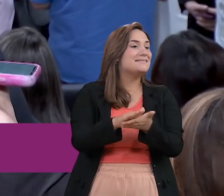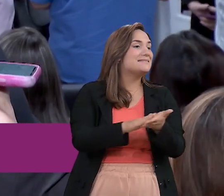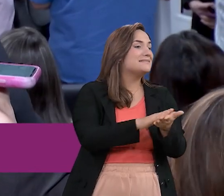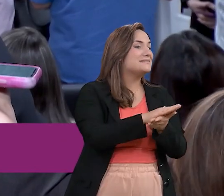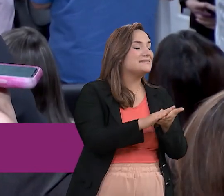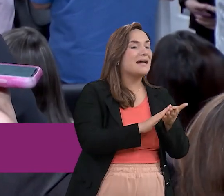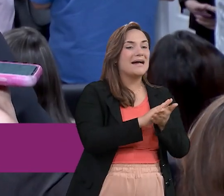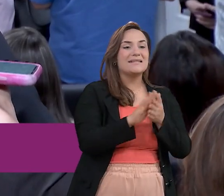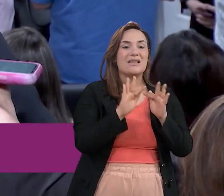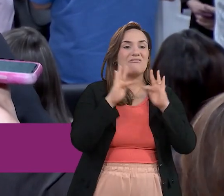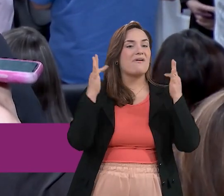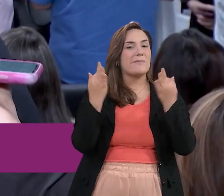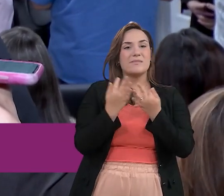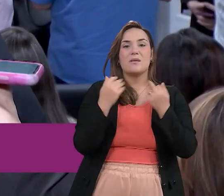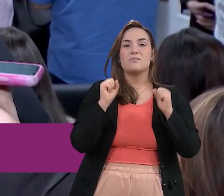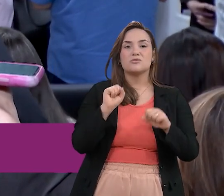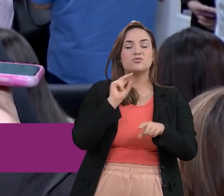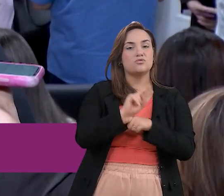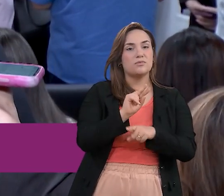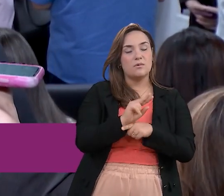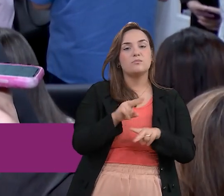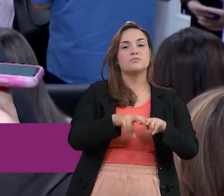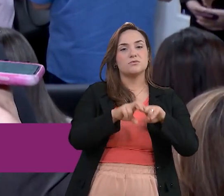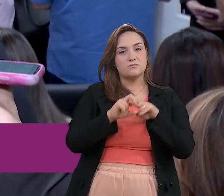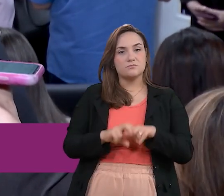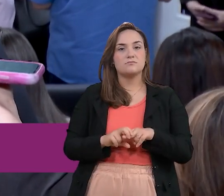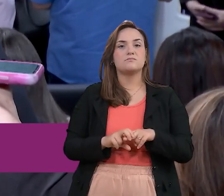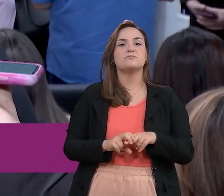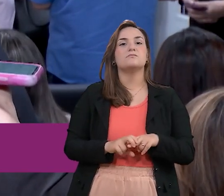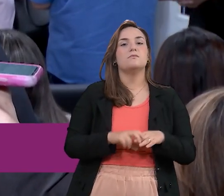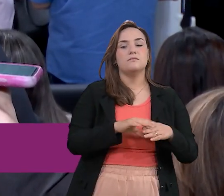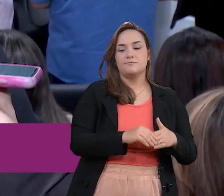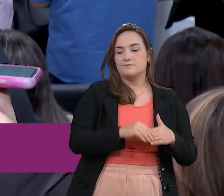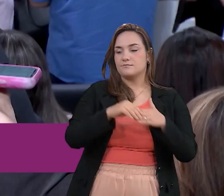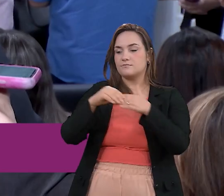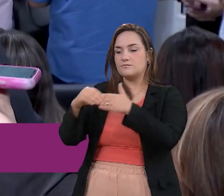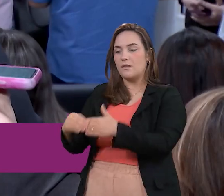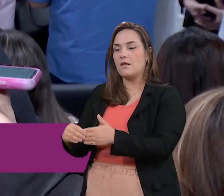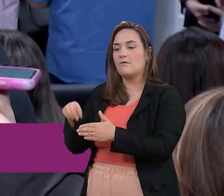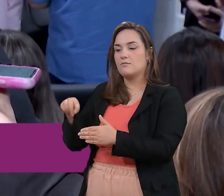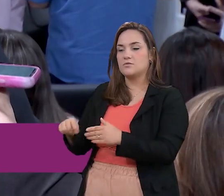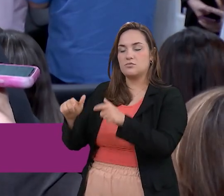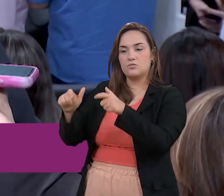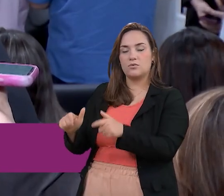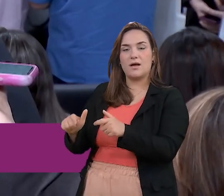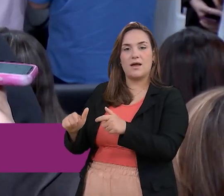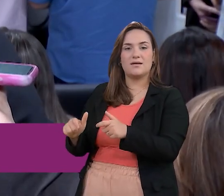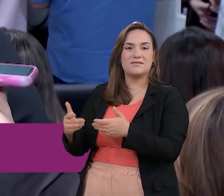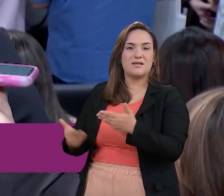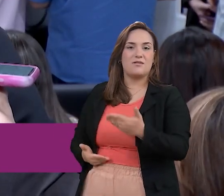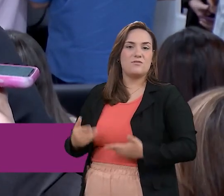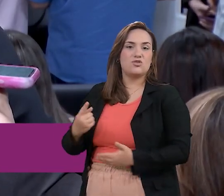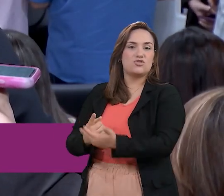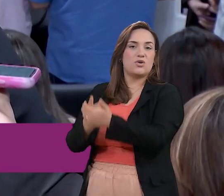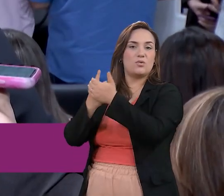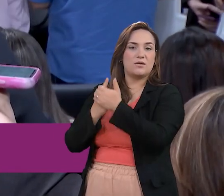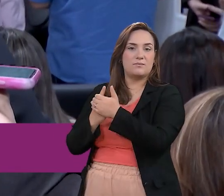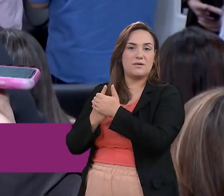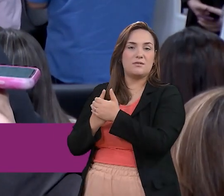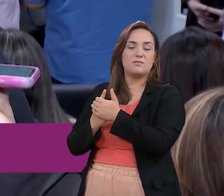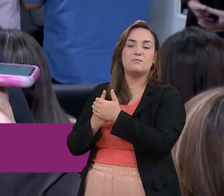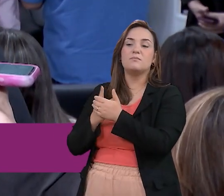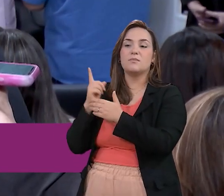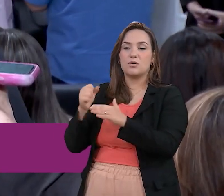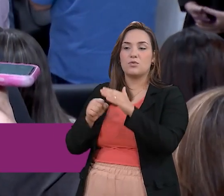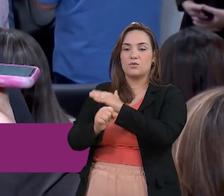tem ninguém responsável naturalmente essa criança ou adolescente será encaminhado pro serviço de acolhimento na procura de